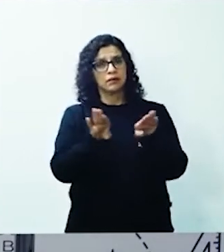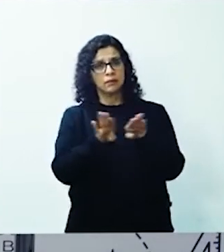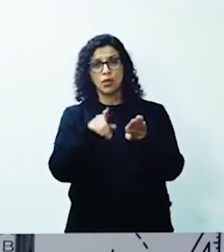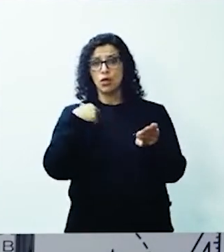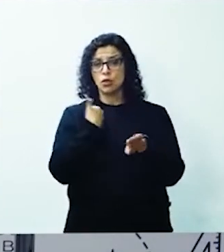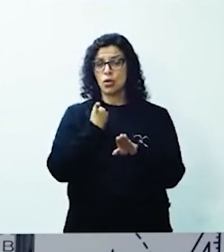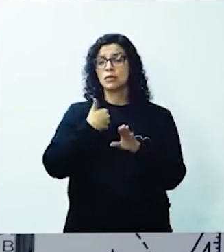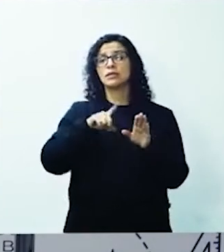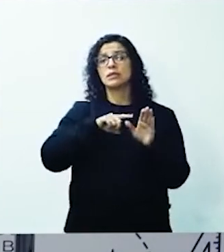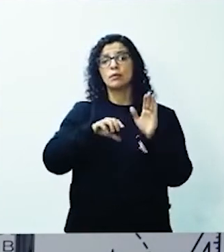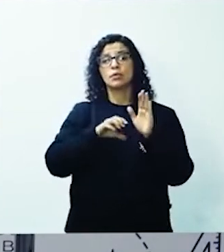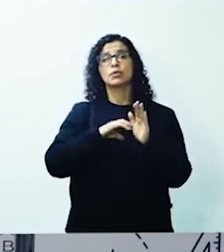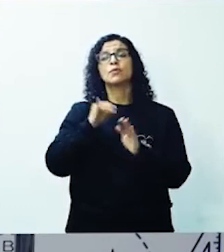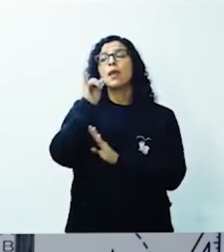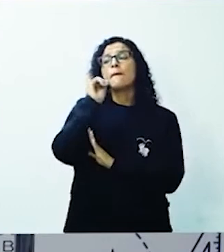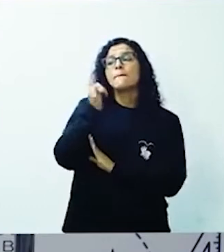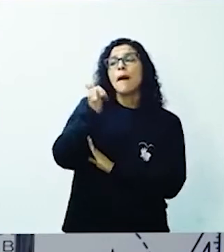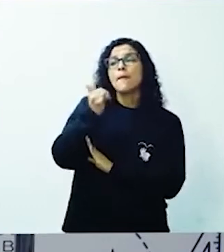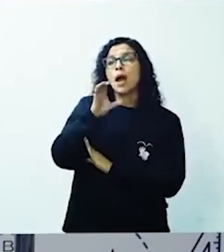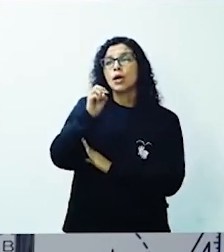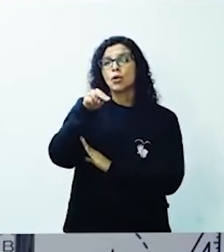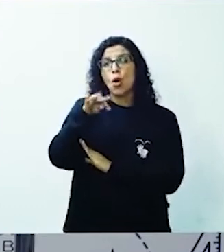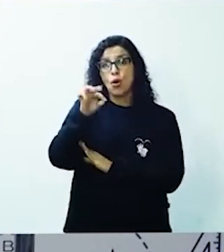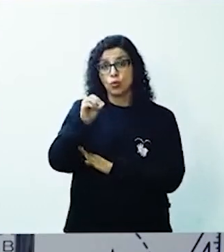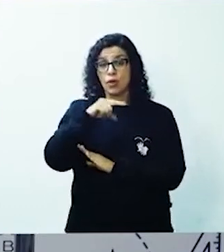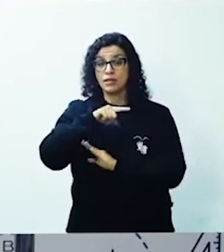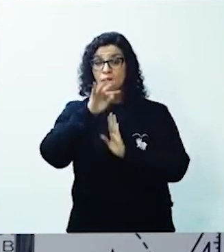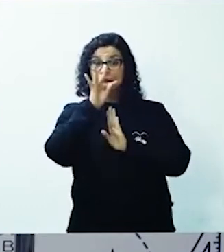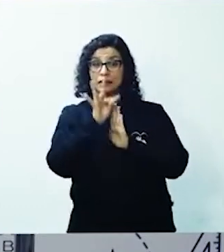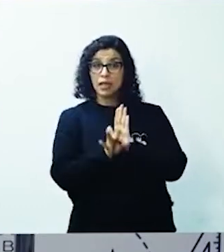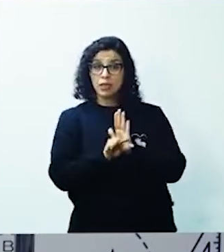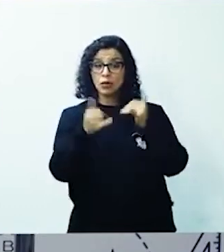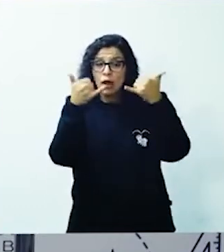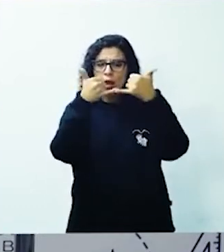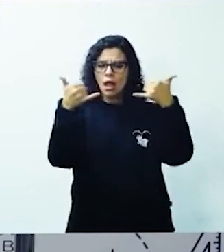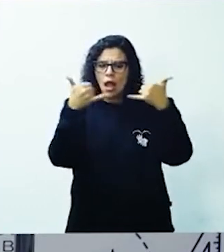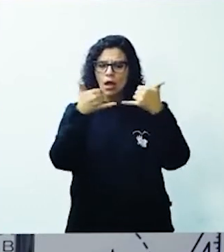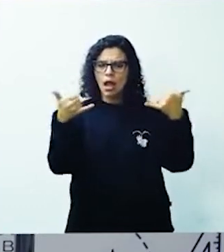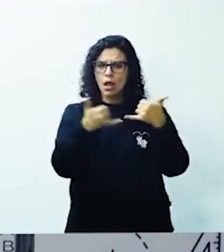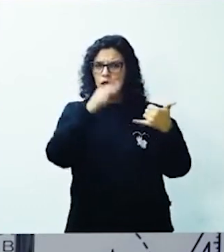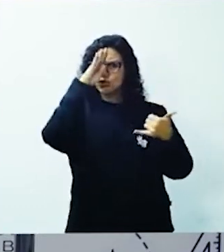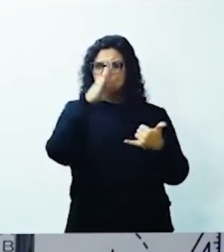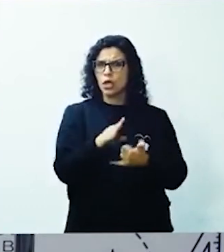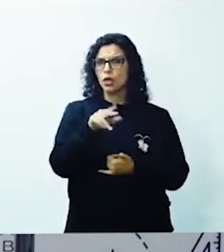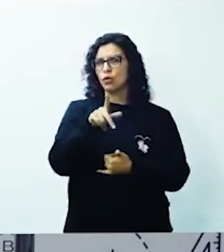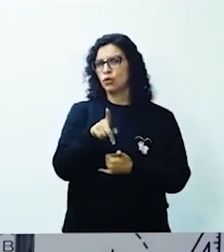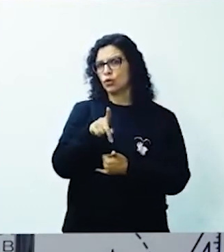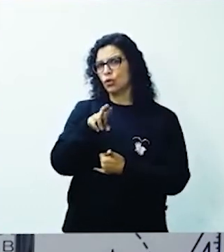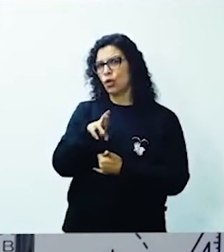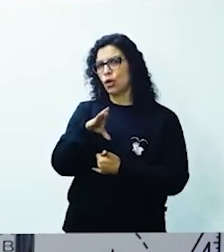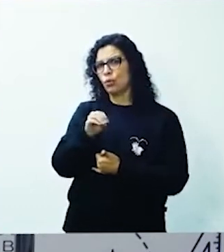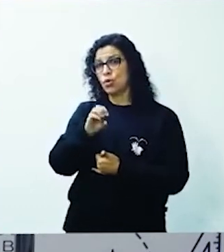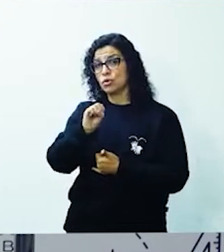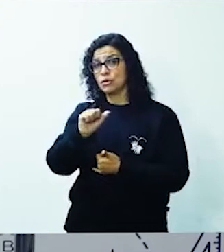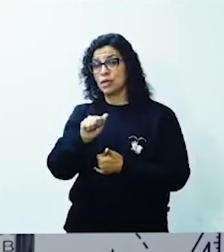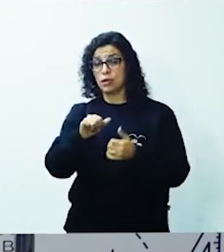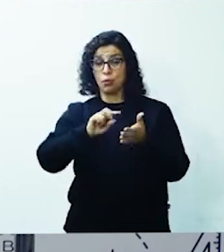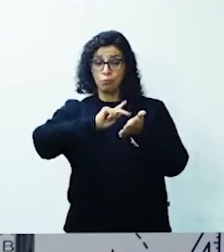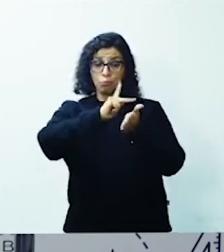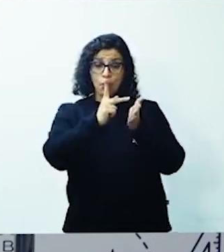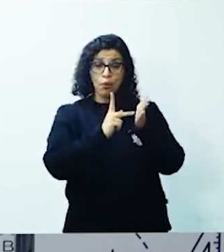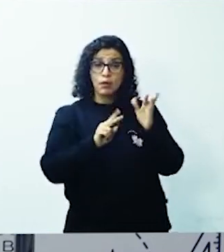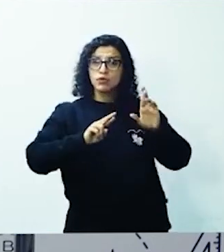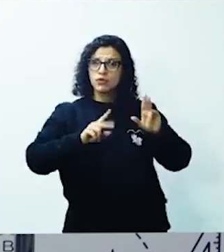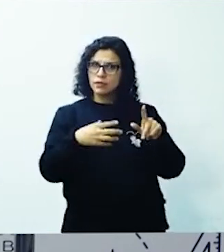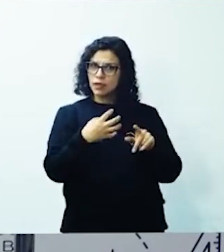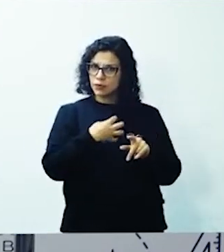leitura de contos. Tudo isso são textos em prosa. A escrita do poema é diferente.